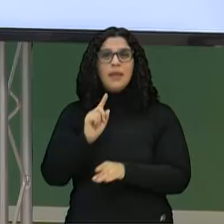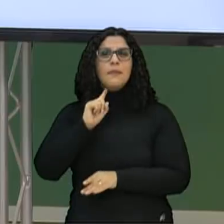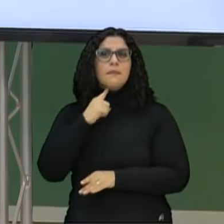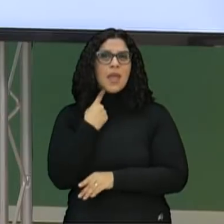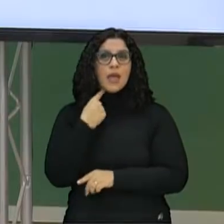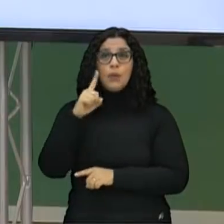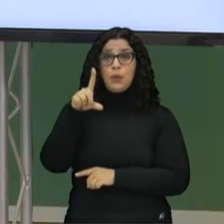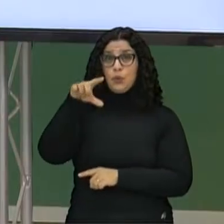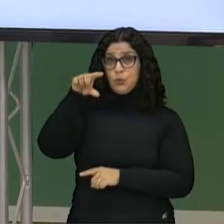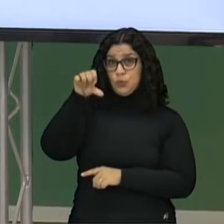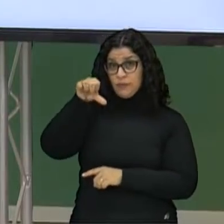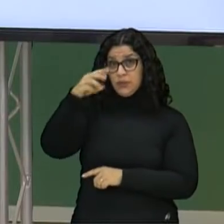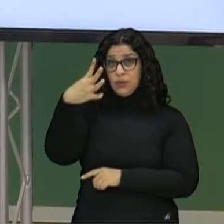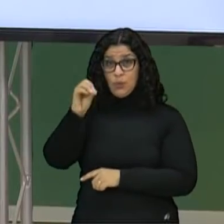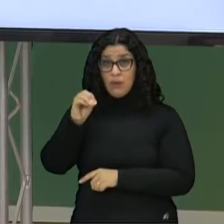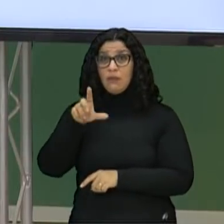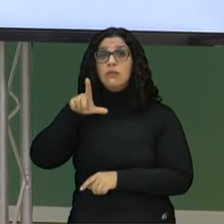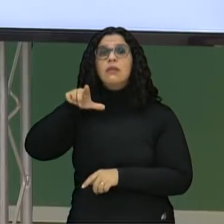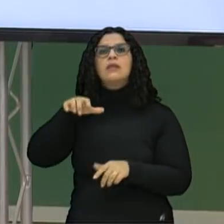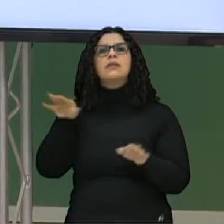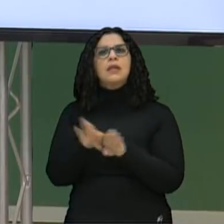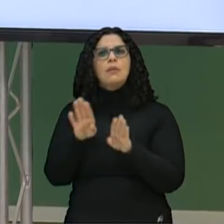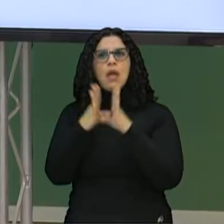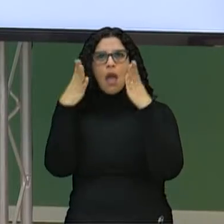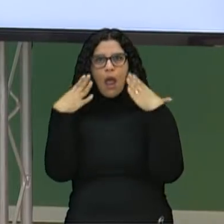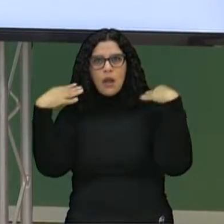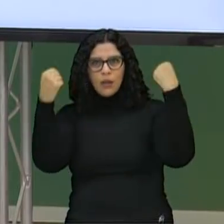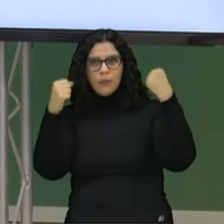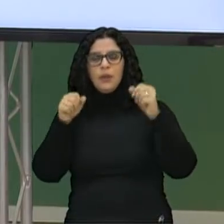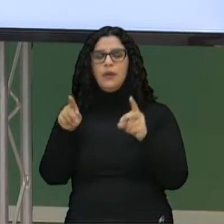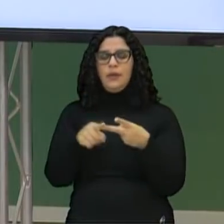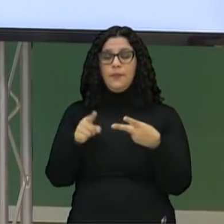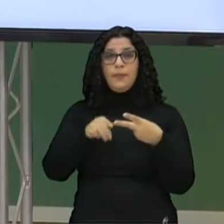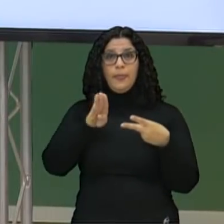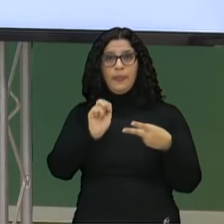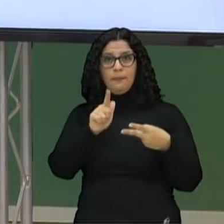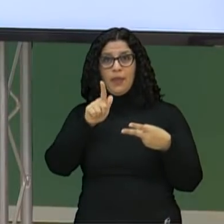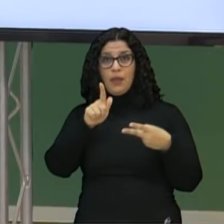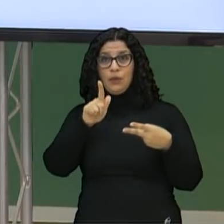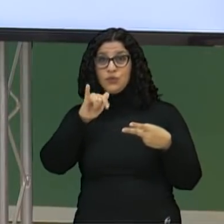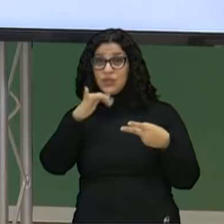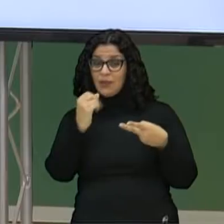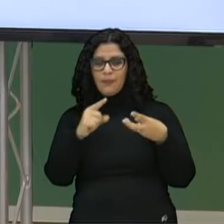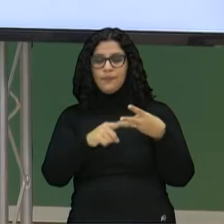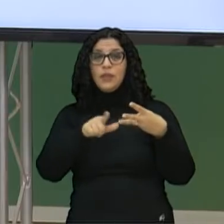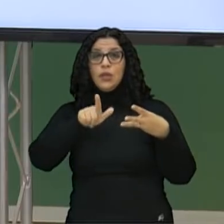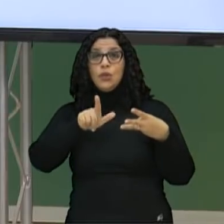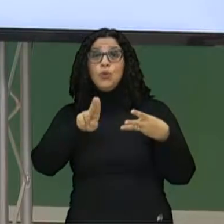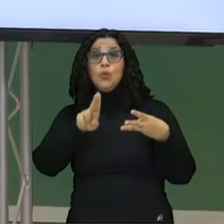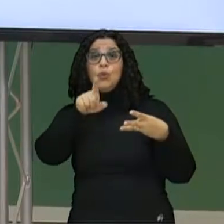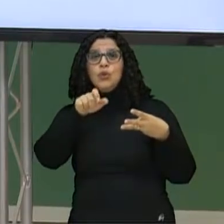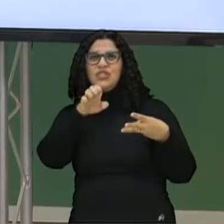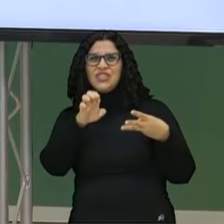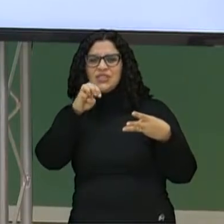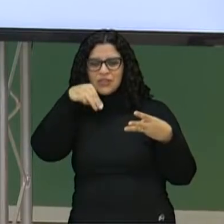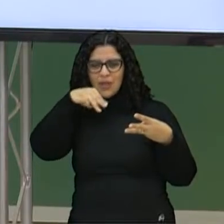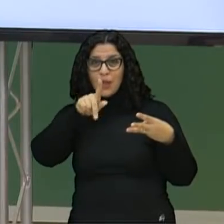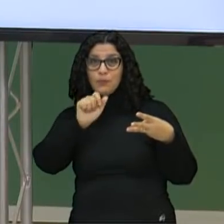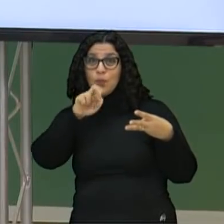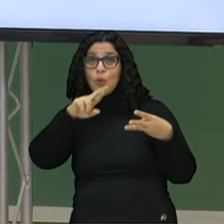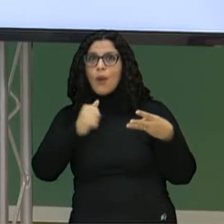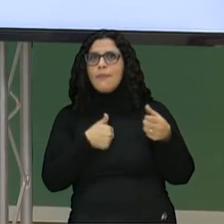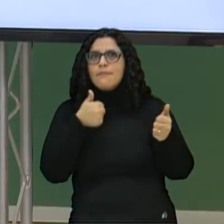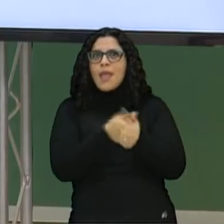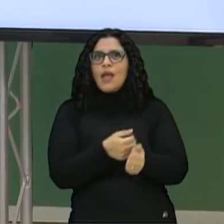de 40, a Alemanha tomou a Holanda, Bélgica e Luxemburgo. Lembra os 3 países aí dessa divisa com